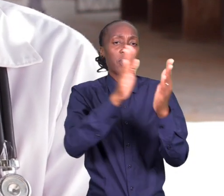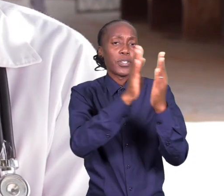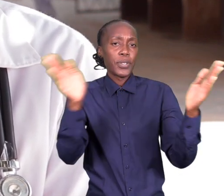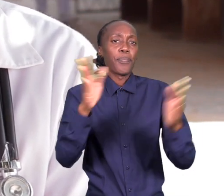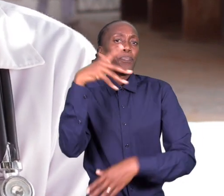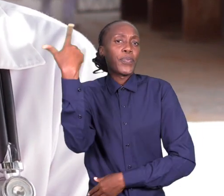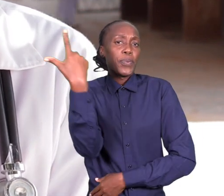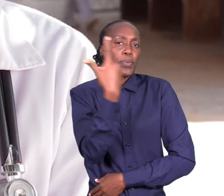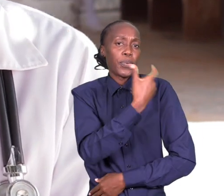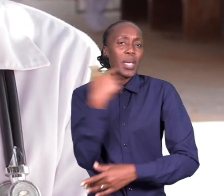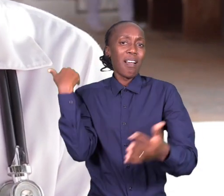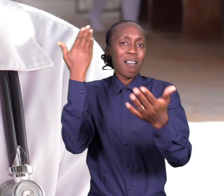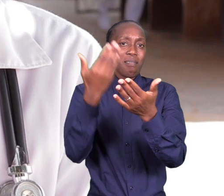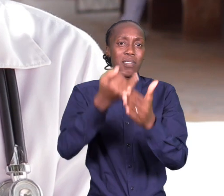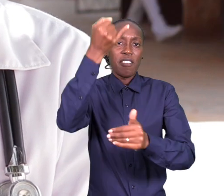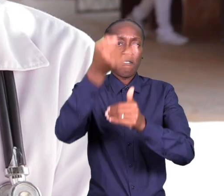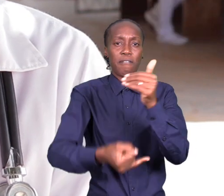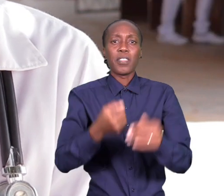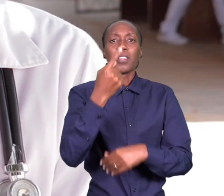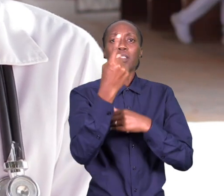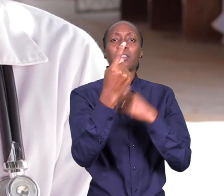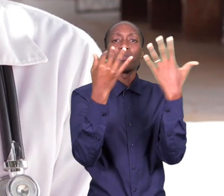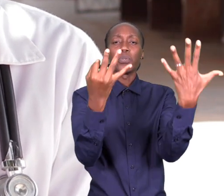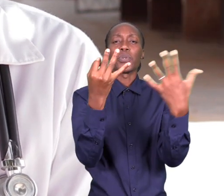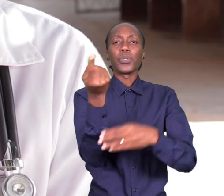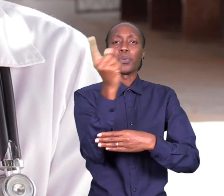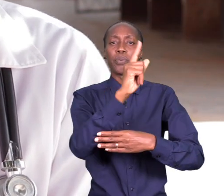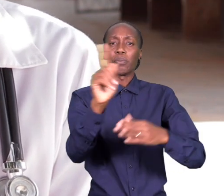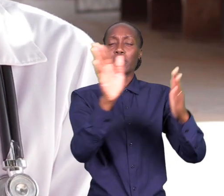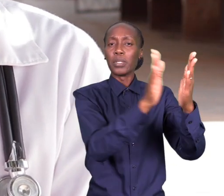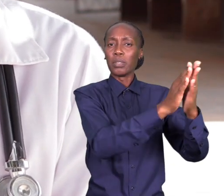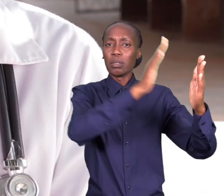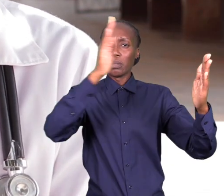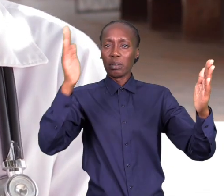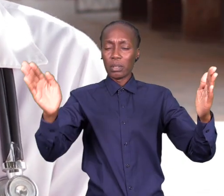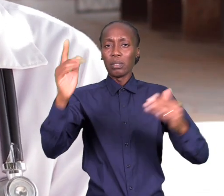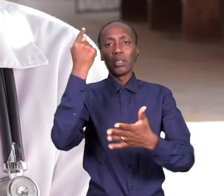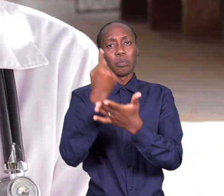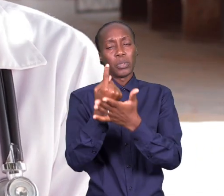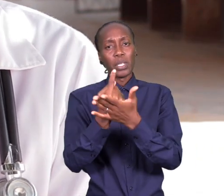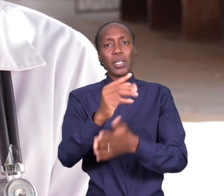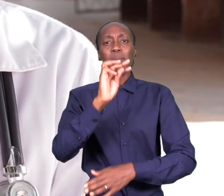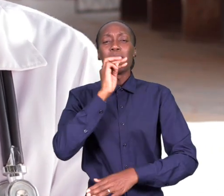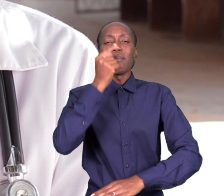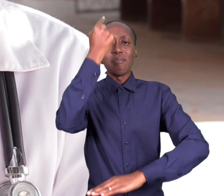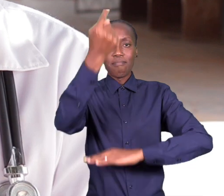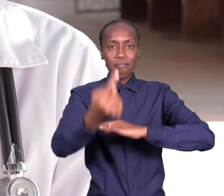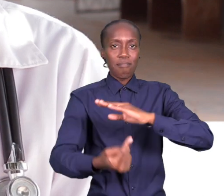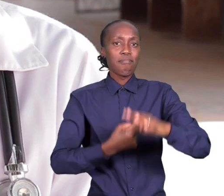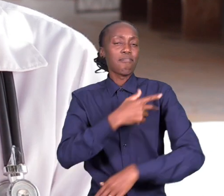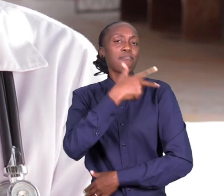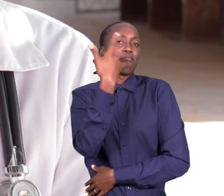até terminar todas as vacinas aos 18 meses. Então, o importante é que as mães venham vacinar as